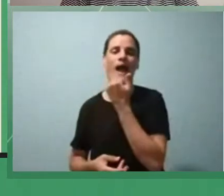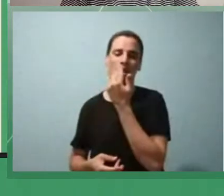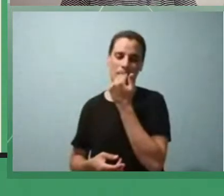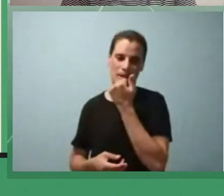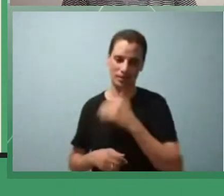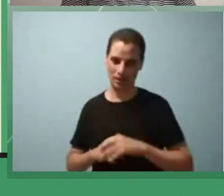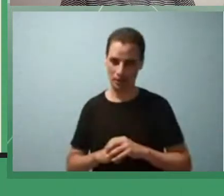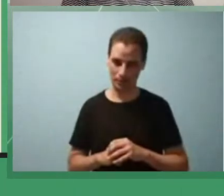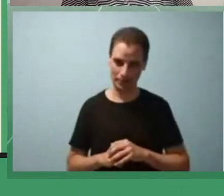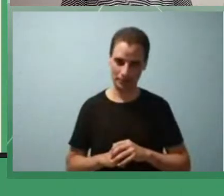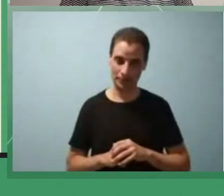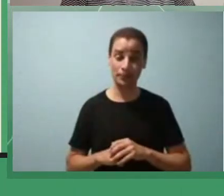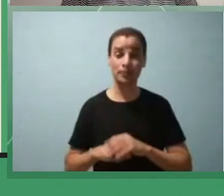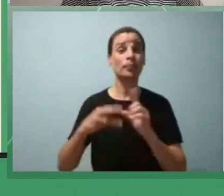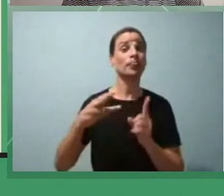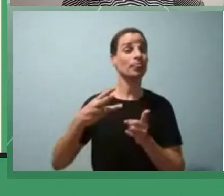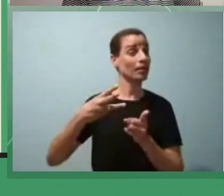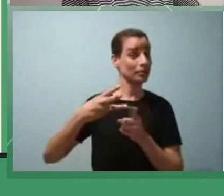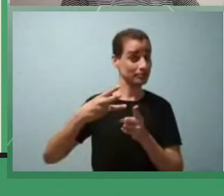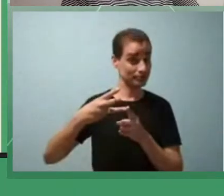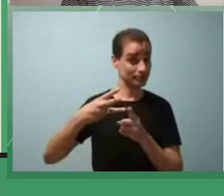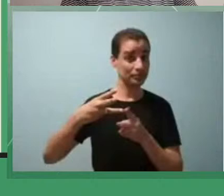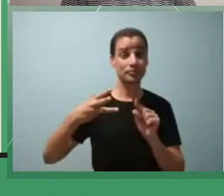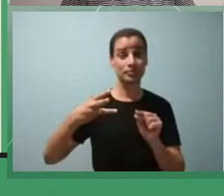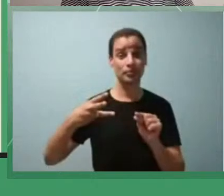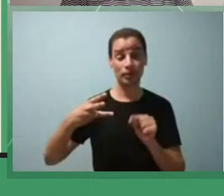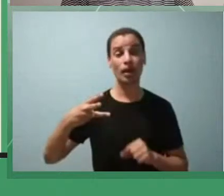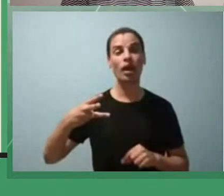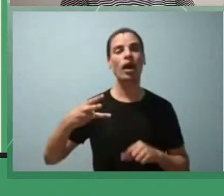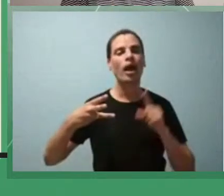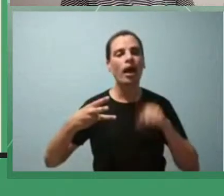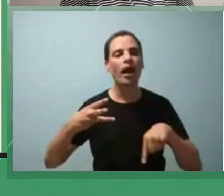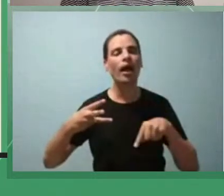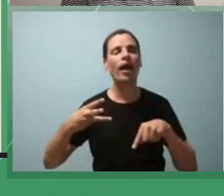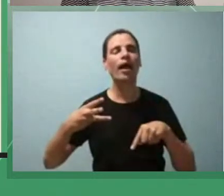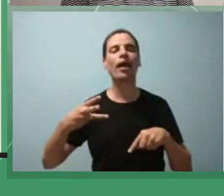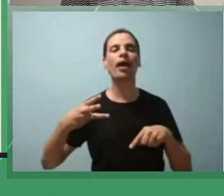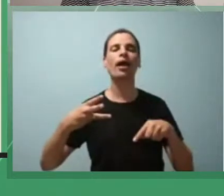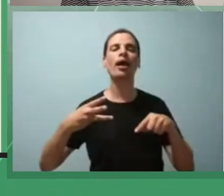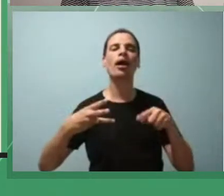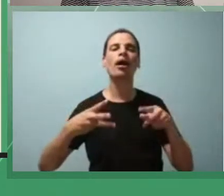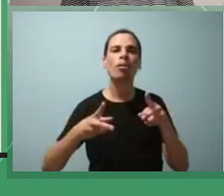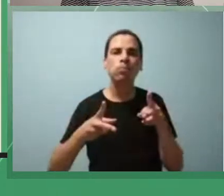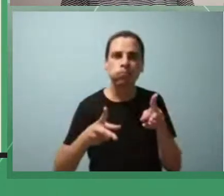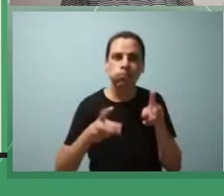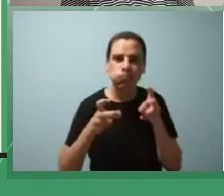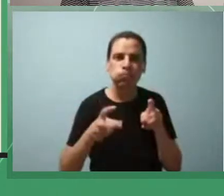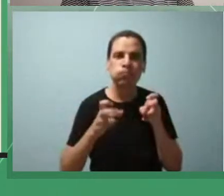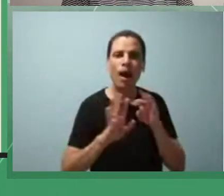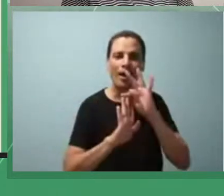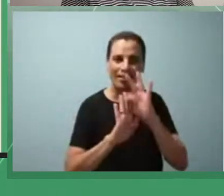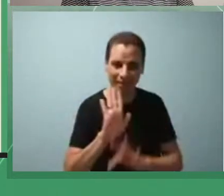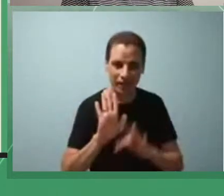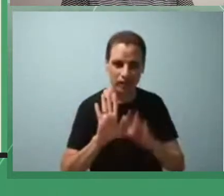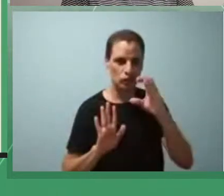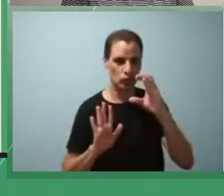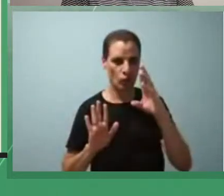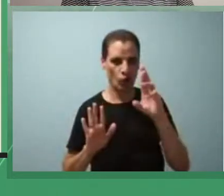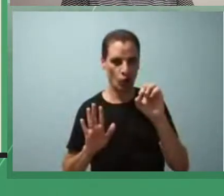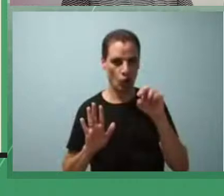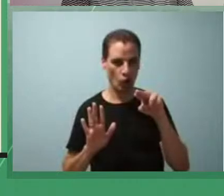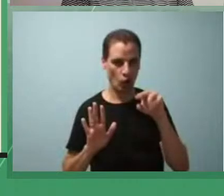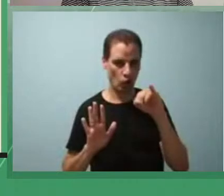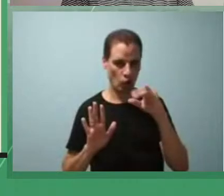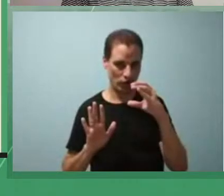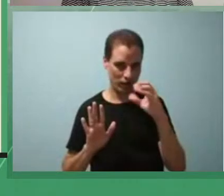e por fim o terceiro ponto a ser discutido é explorar o gênero textual crônica como um ponto de